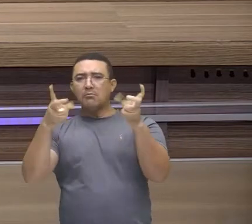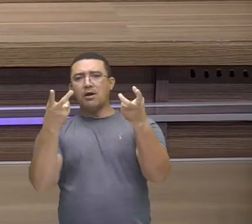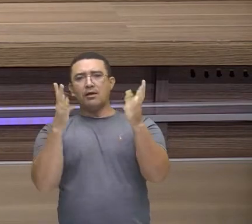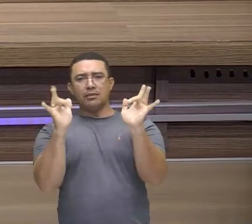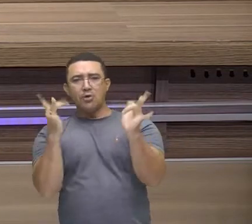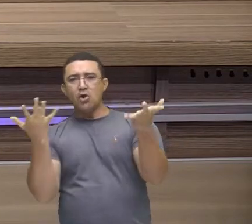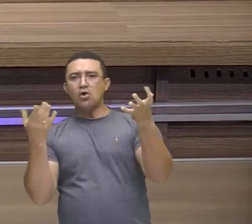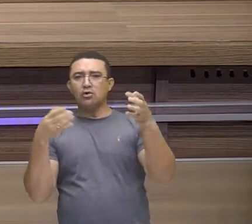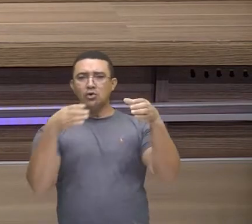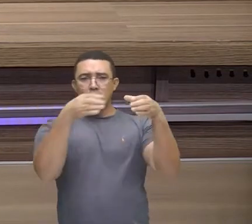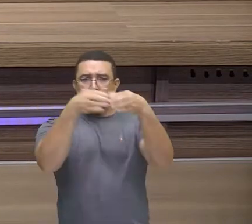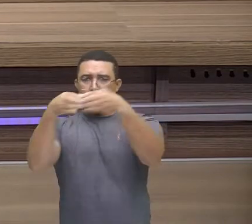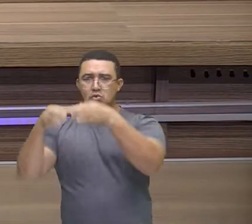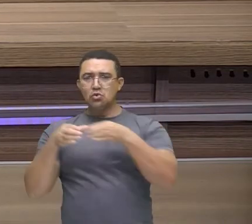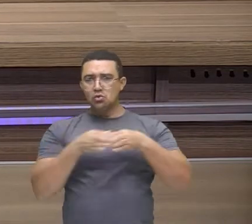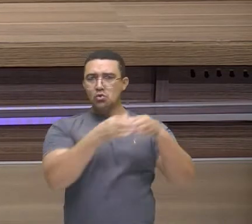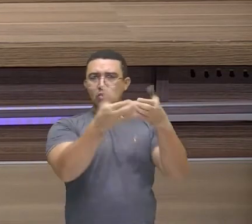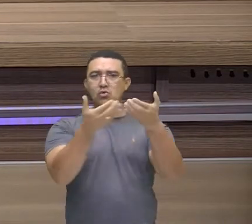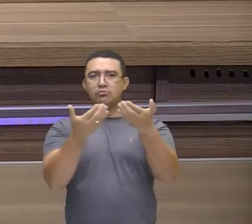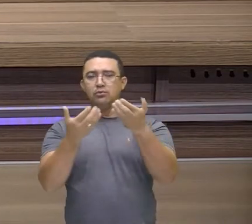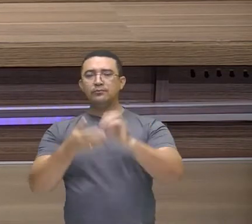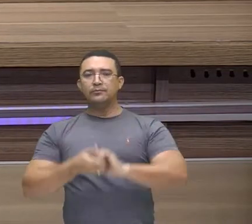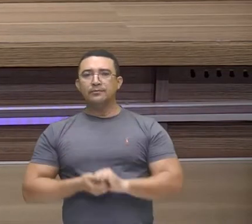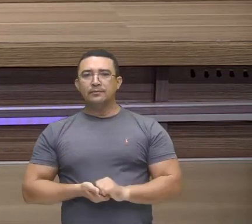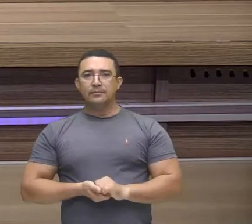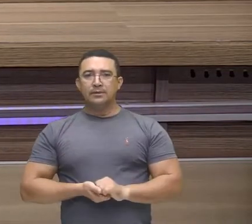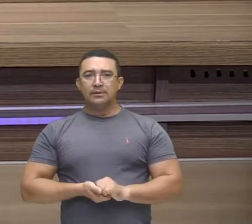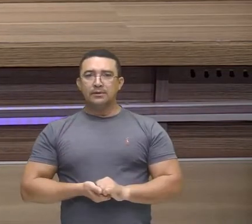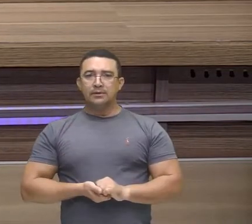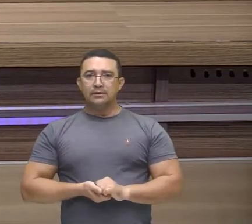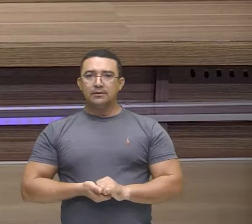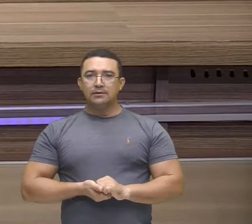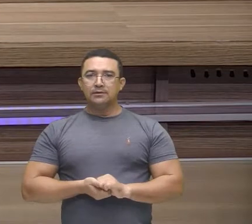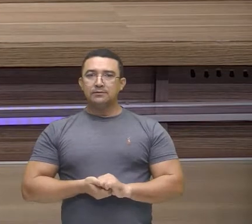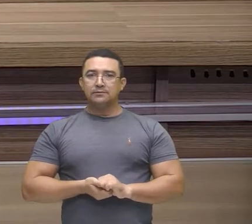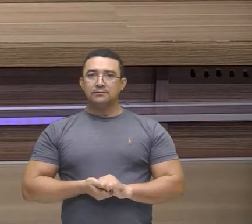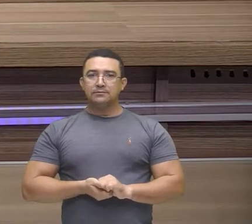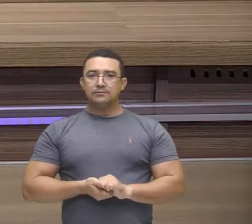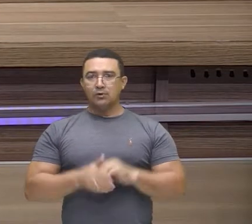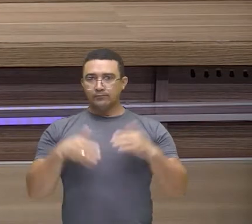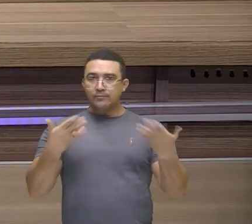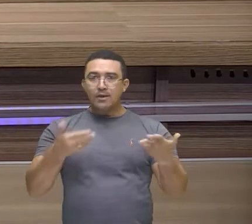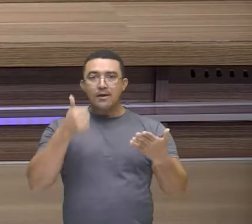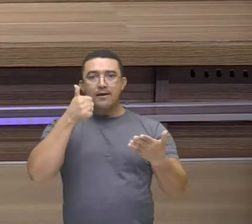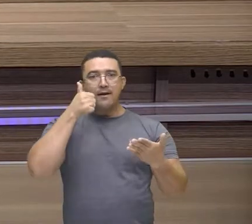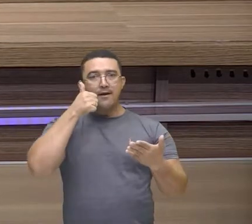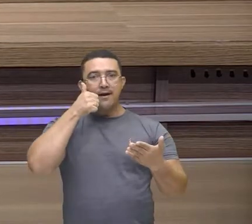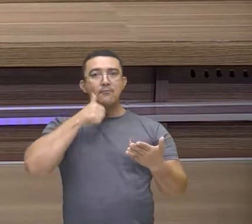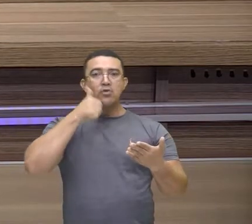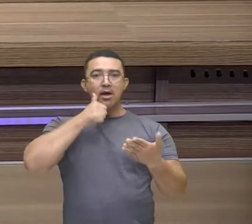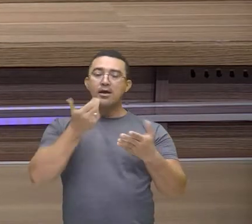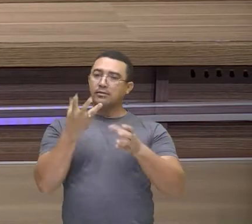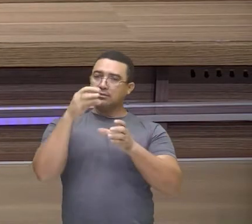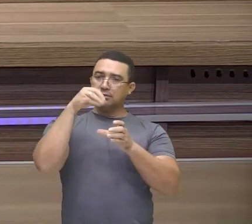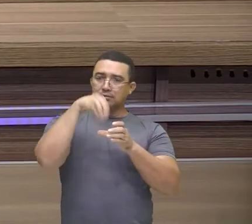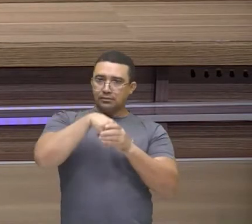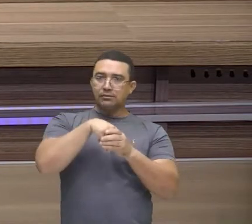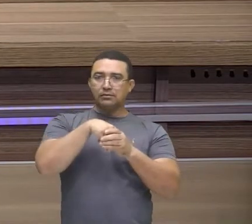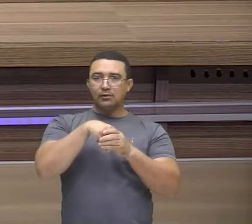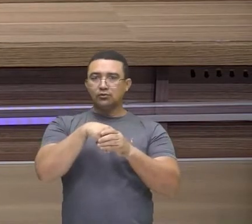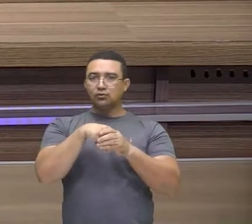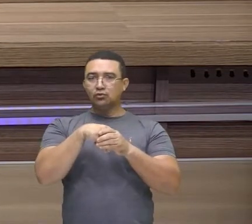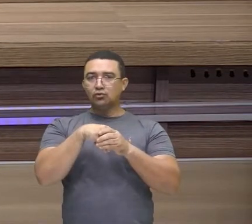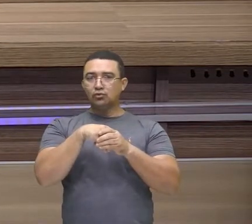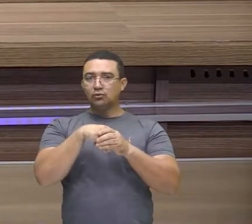assim, um vai daqui, outro vai para lá, é aquela confusão. Então, eles se desenvolvem dentro mais ou menos do